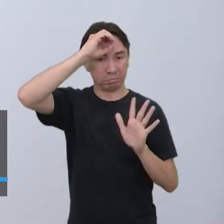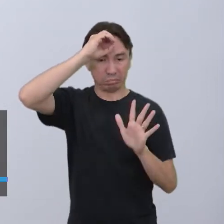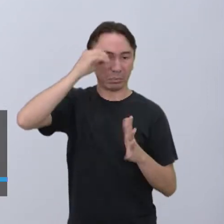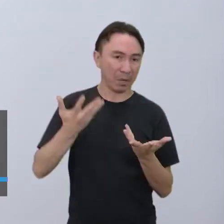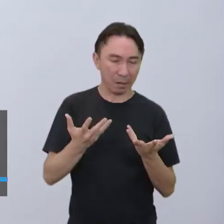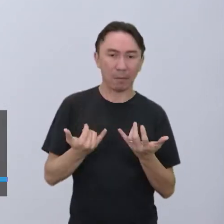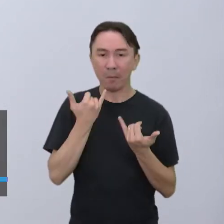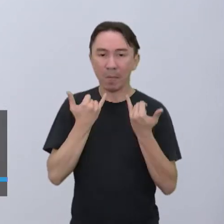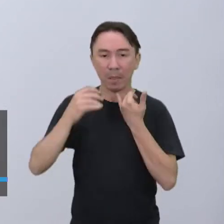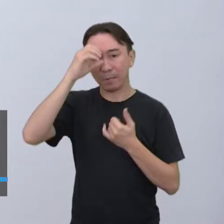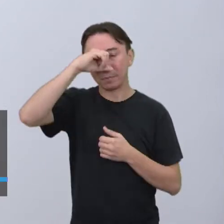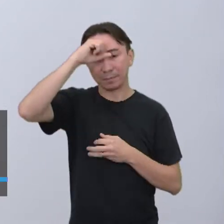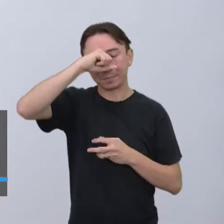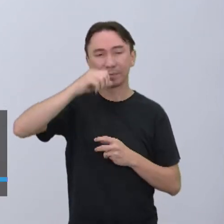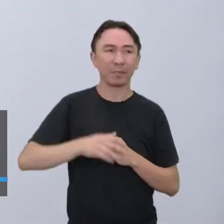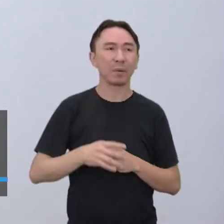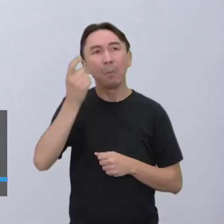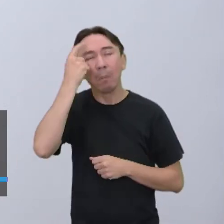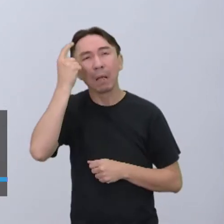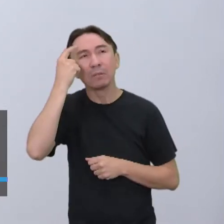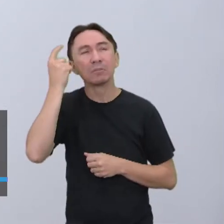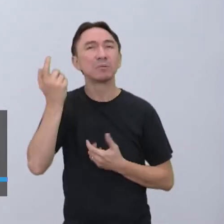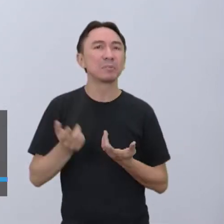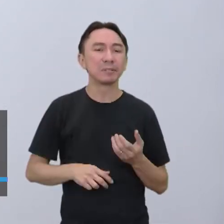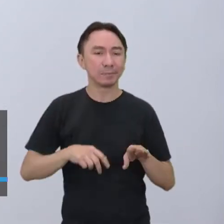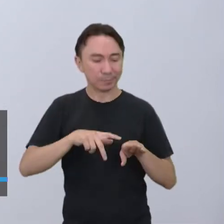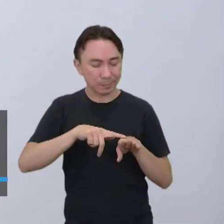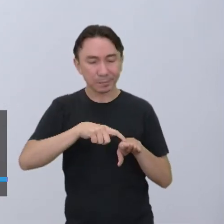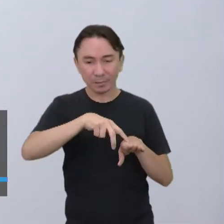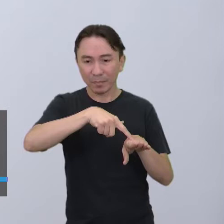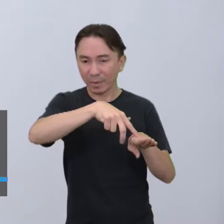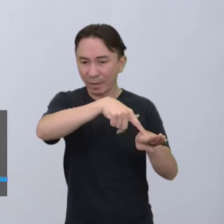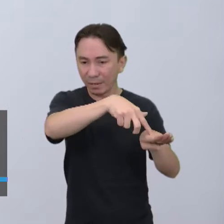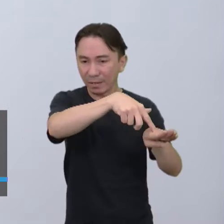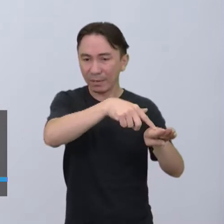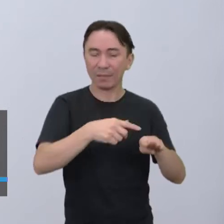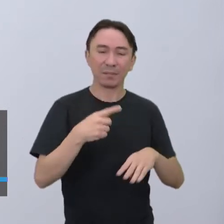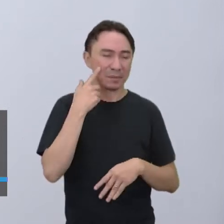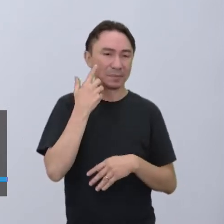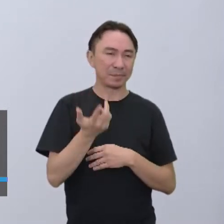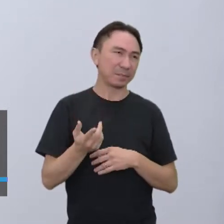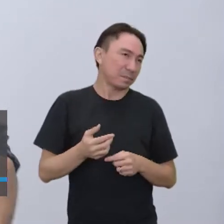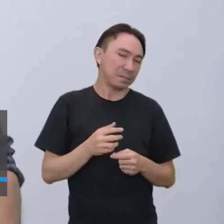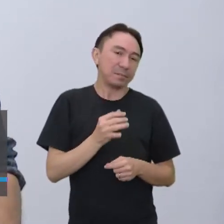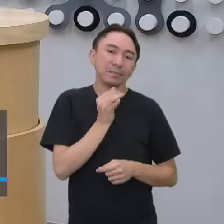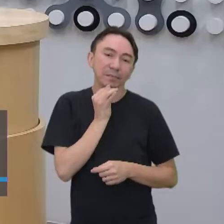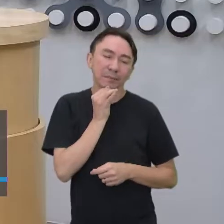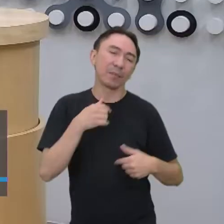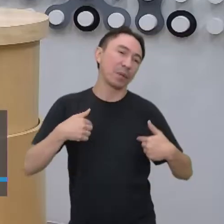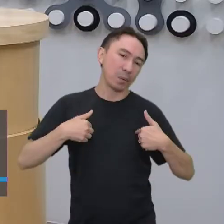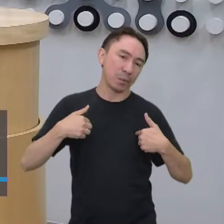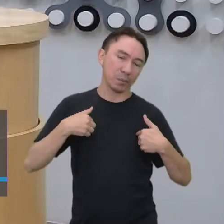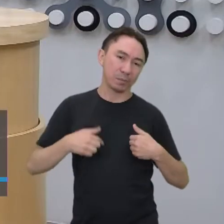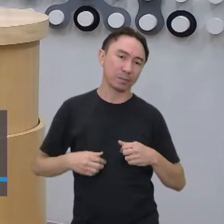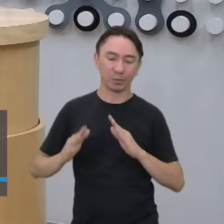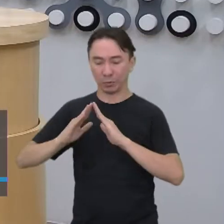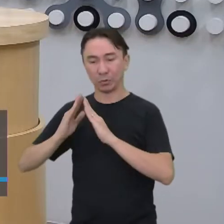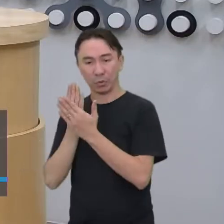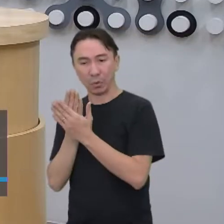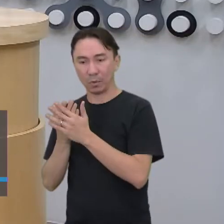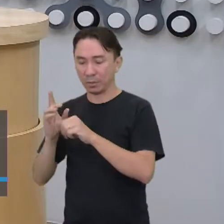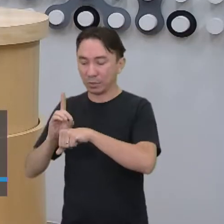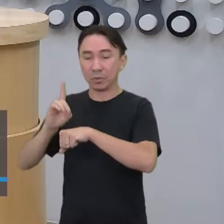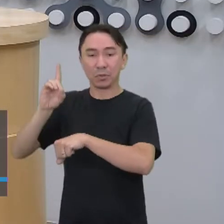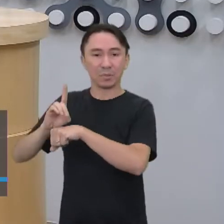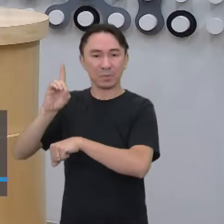penso em slackline, quando eu penso em skate, você trocou no assunto, mas eu vou me imaginar como um diretor de escola. Certo. A primeira